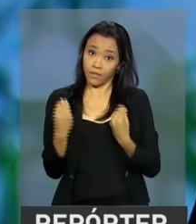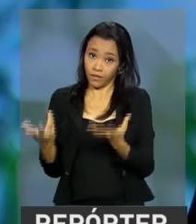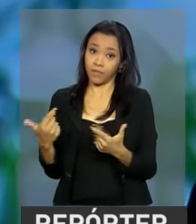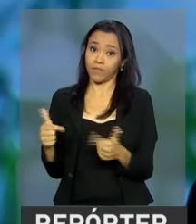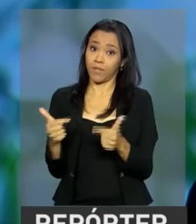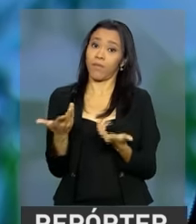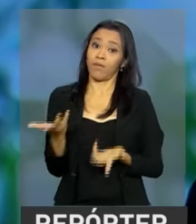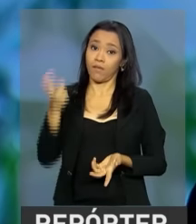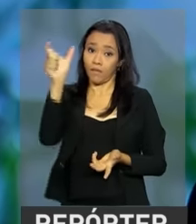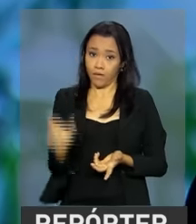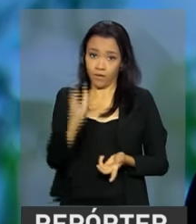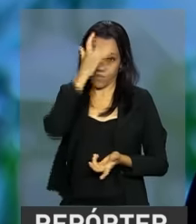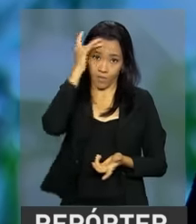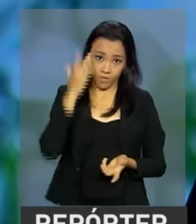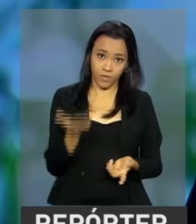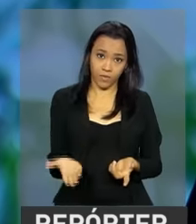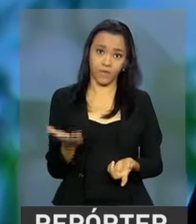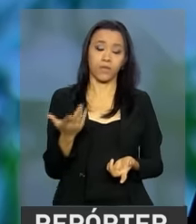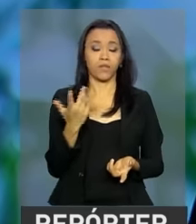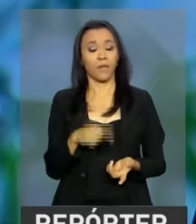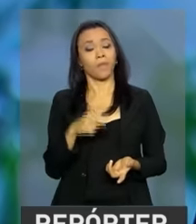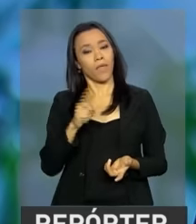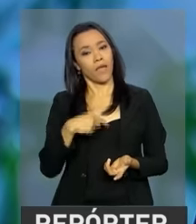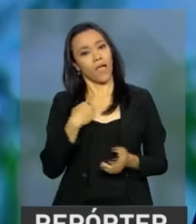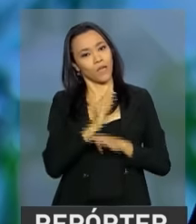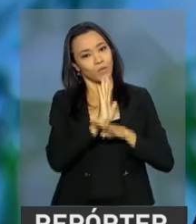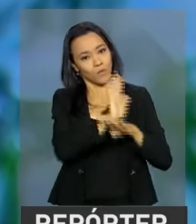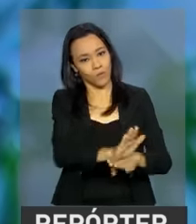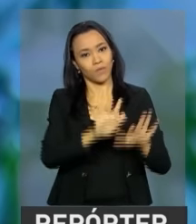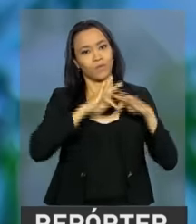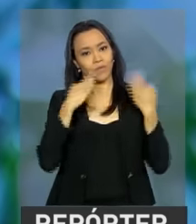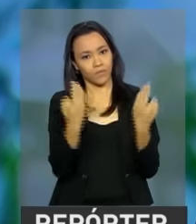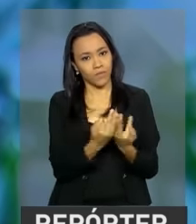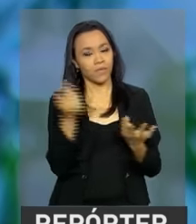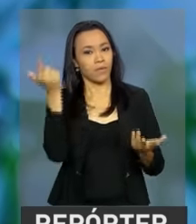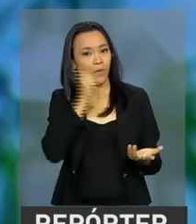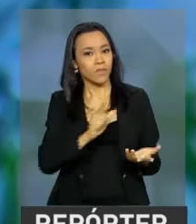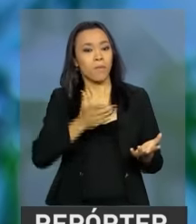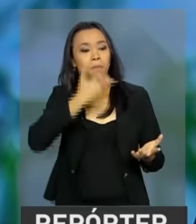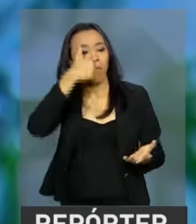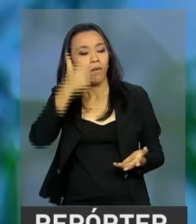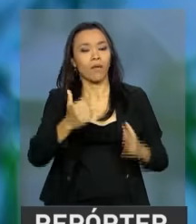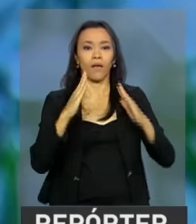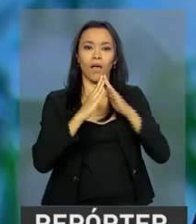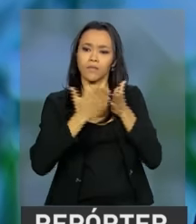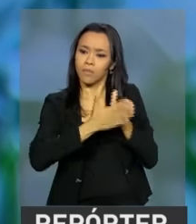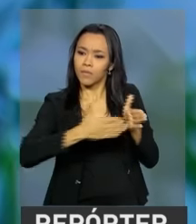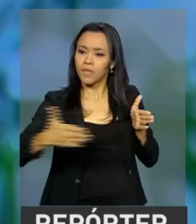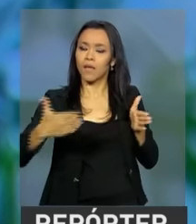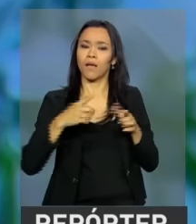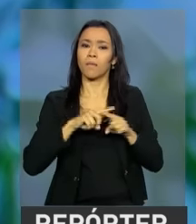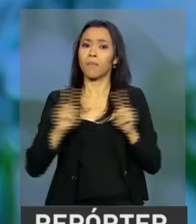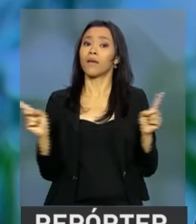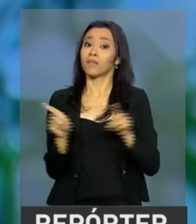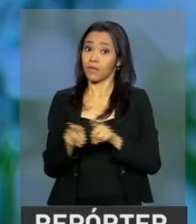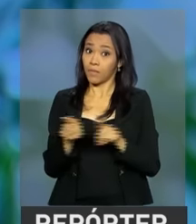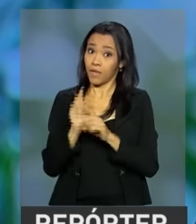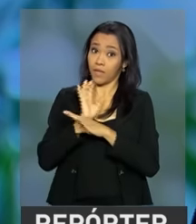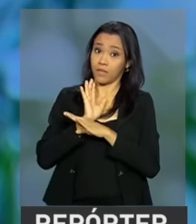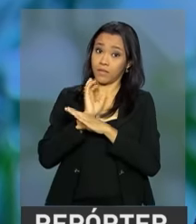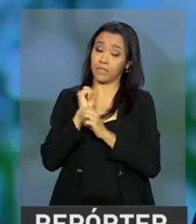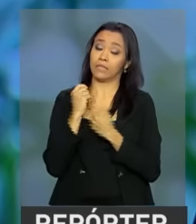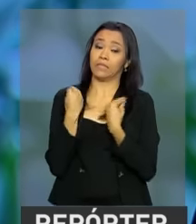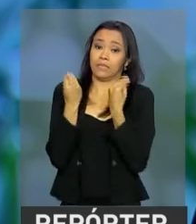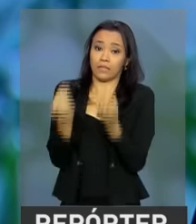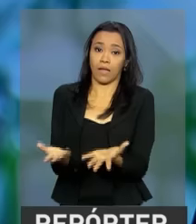duas fais né Eh prestigiar você que melhora a sua casa mas prestigiar também o emprego pela